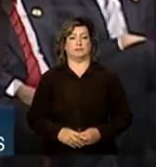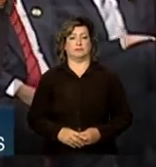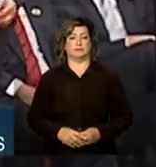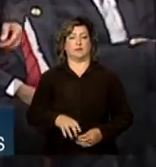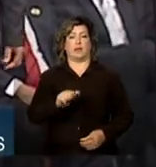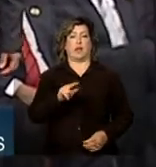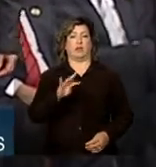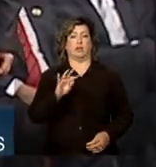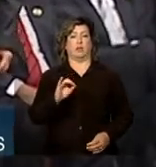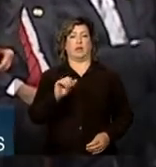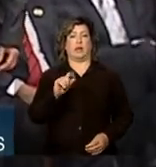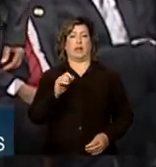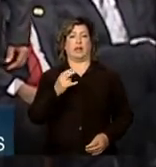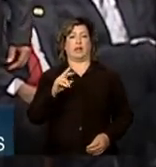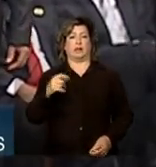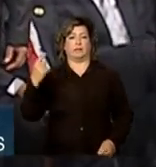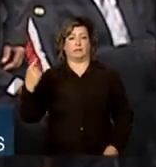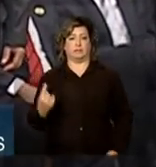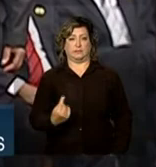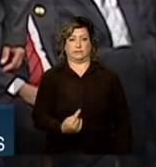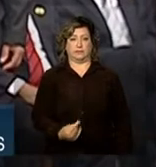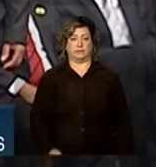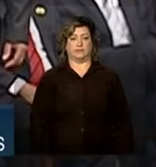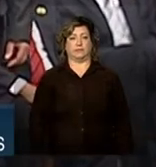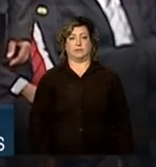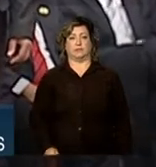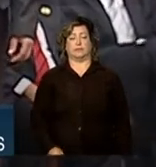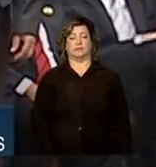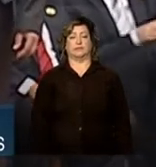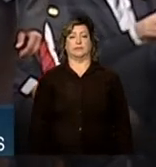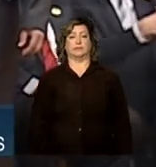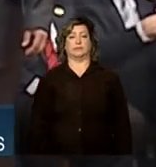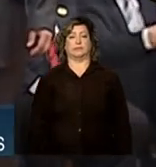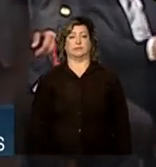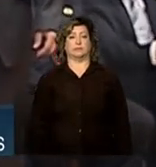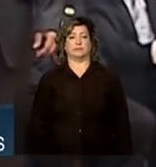Alto Alegre, Hélio Dalberto,